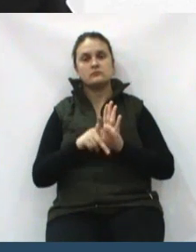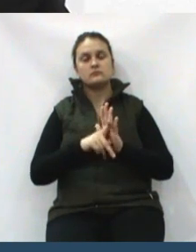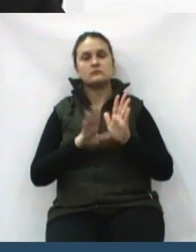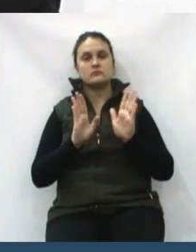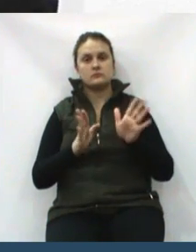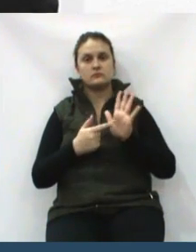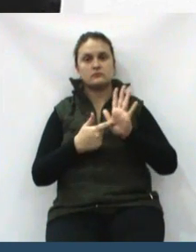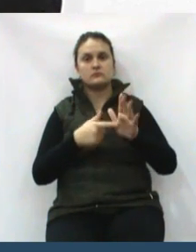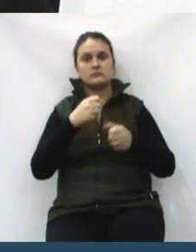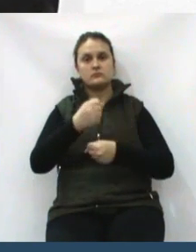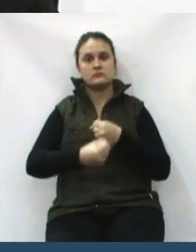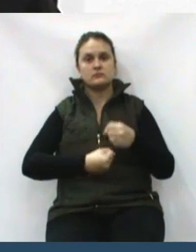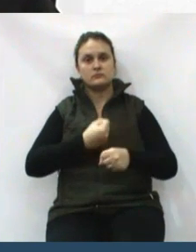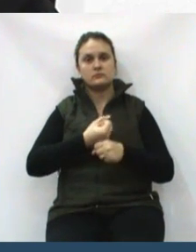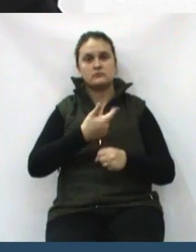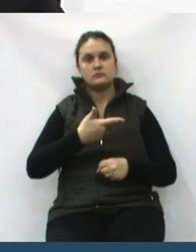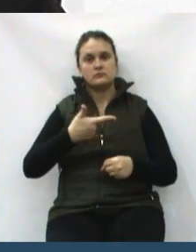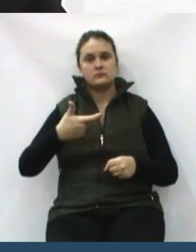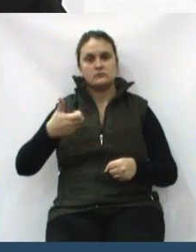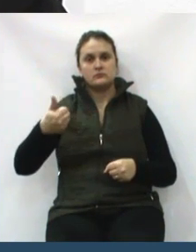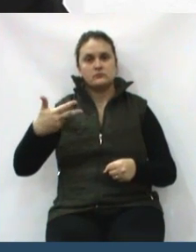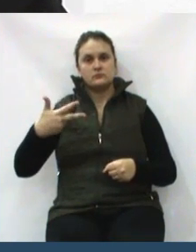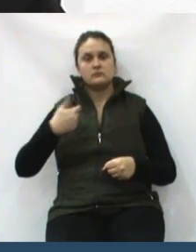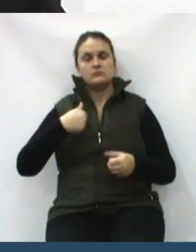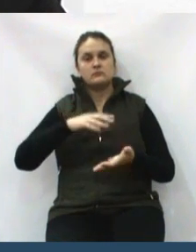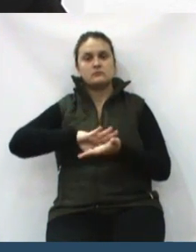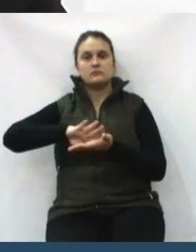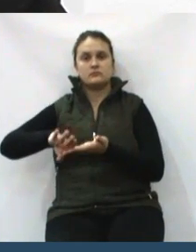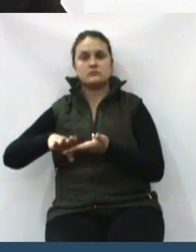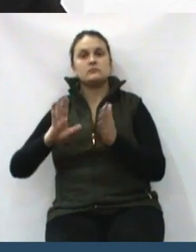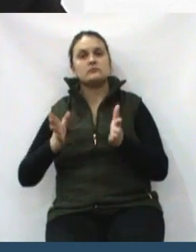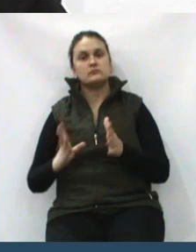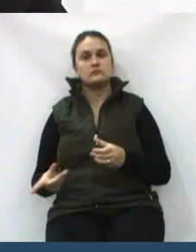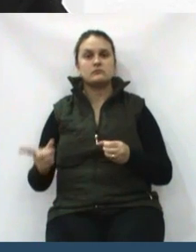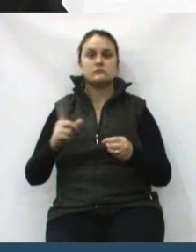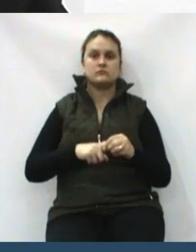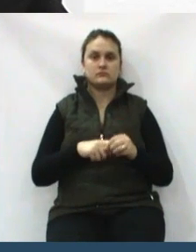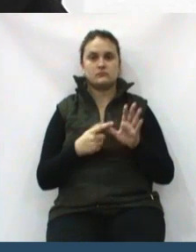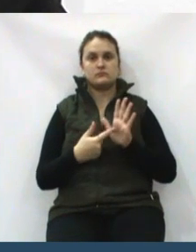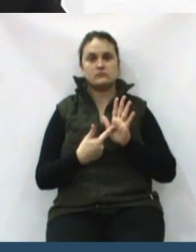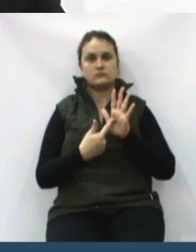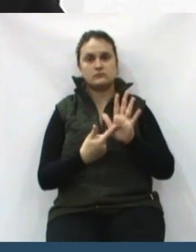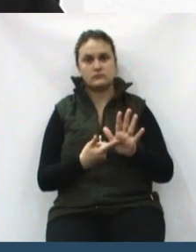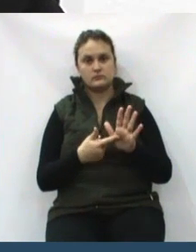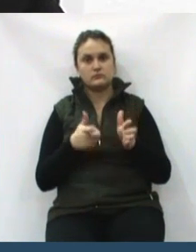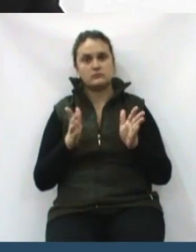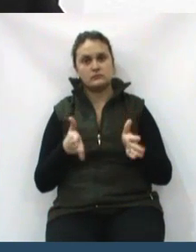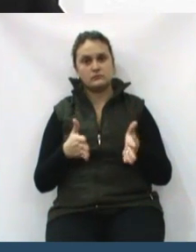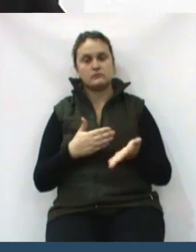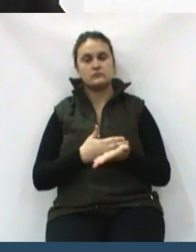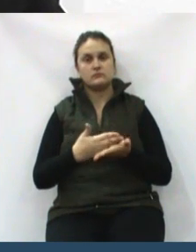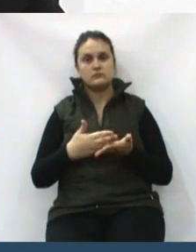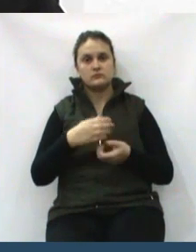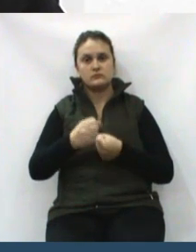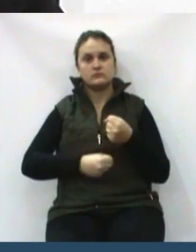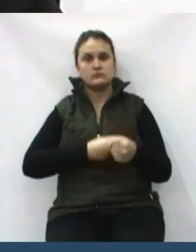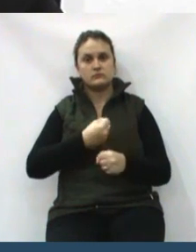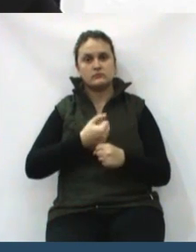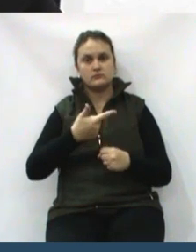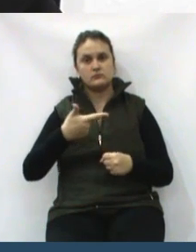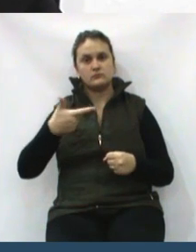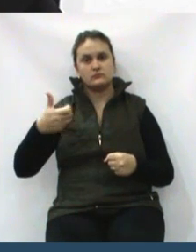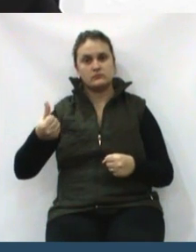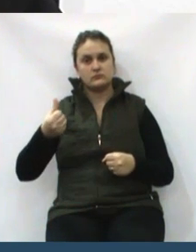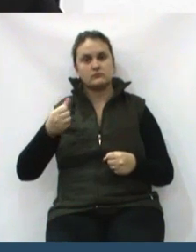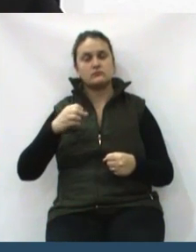apresentei em 2013, daí retirei e voltei a apresentar agora no início deste ano, 2016,